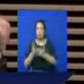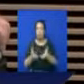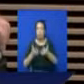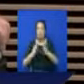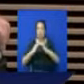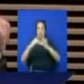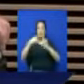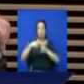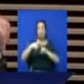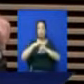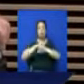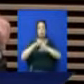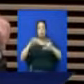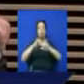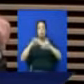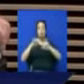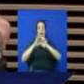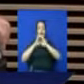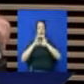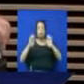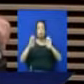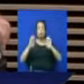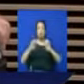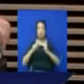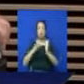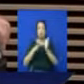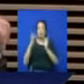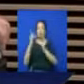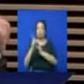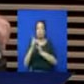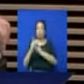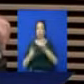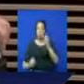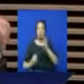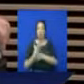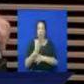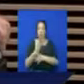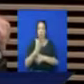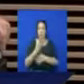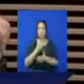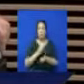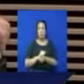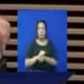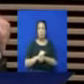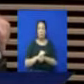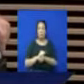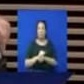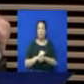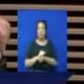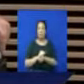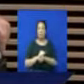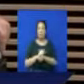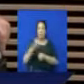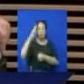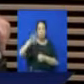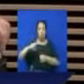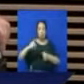igreja declarasse: Jesus, Criador e Redentor, é o Senhor desta